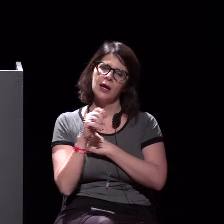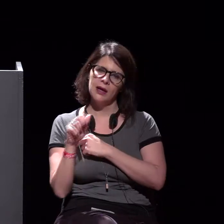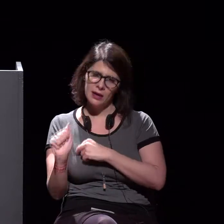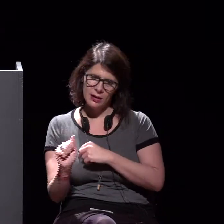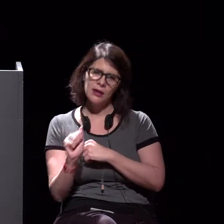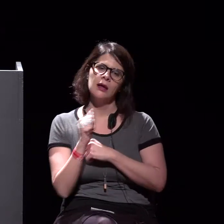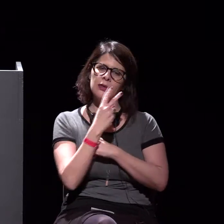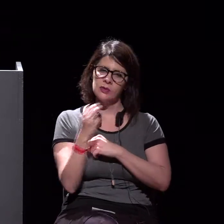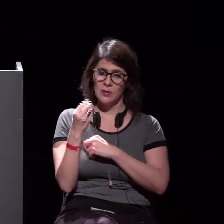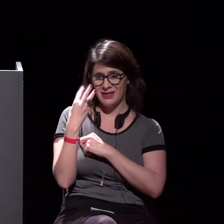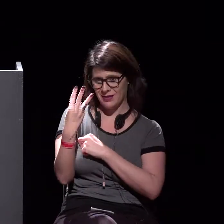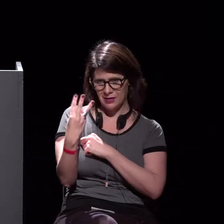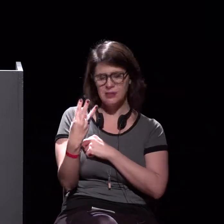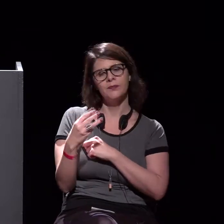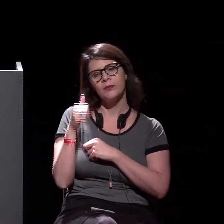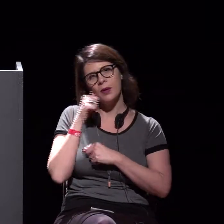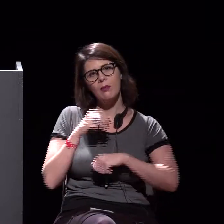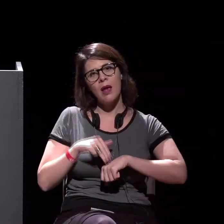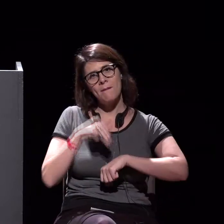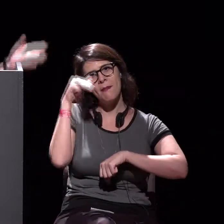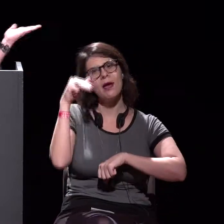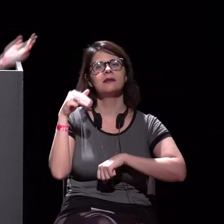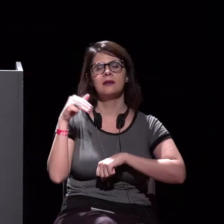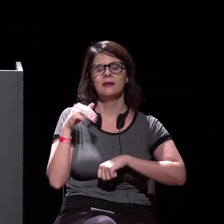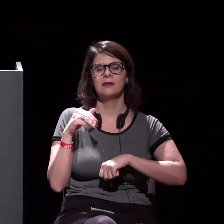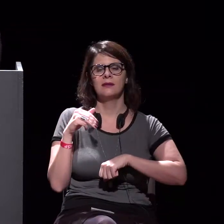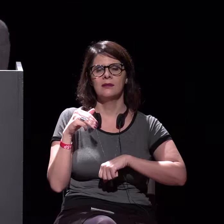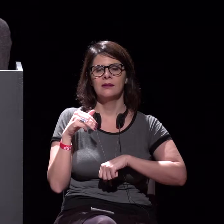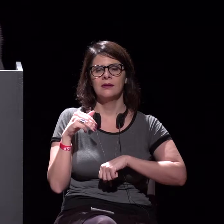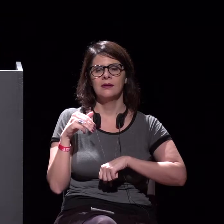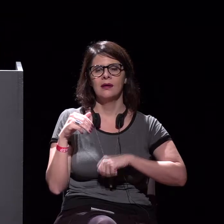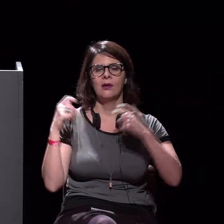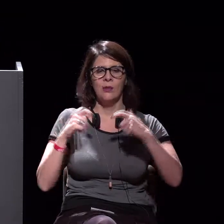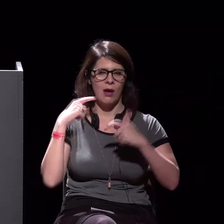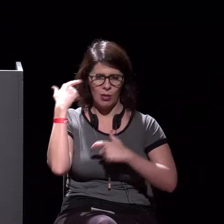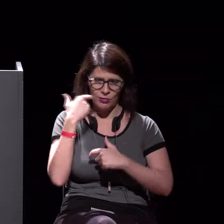Crítica pela Goldsmith, em Londres. Julieta, muito obrigada, muito bem-vinda.